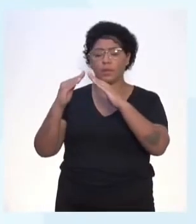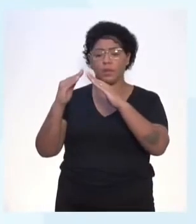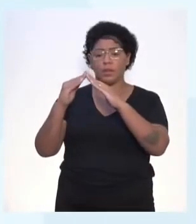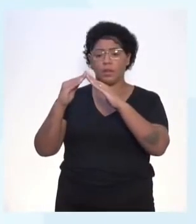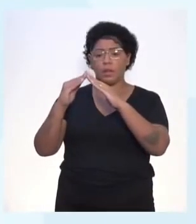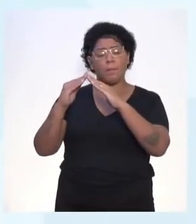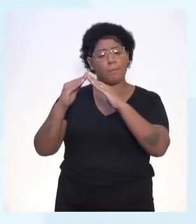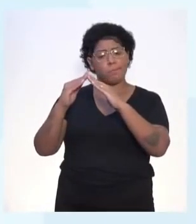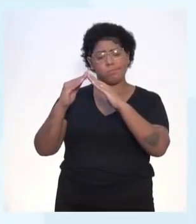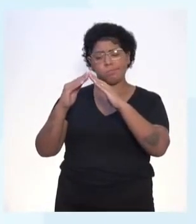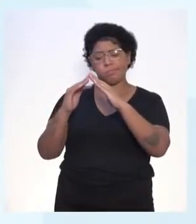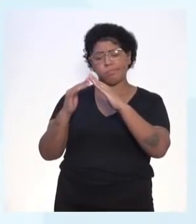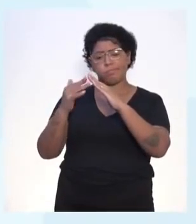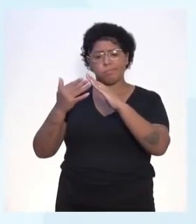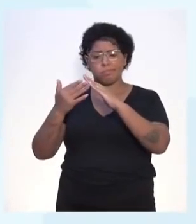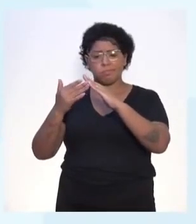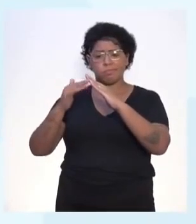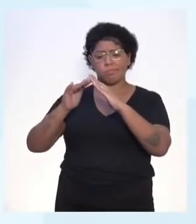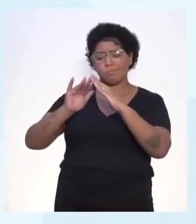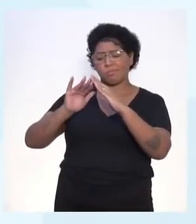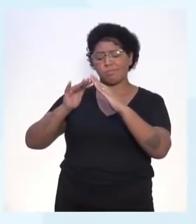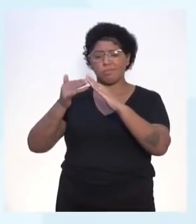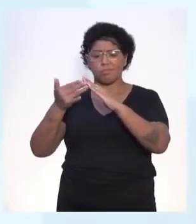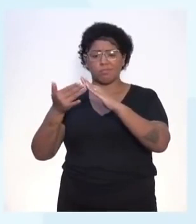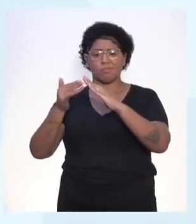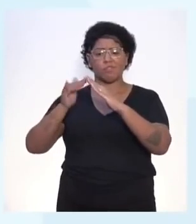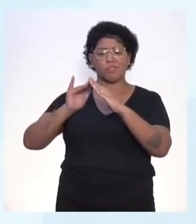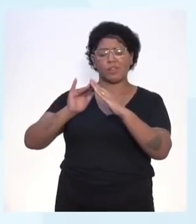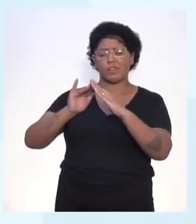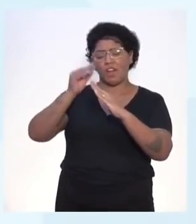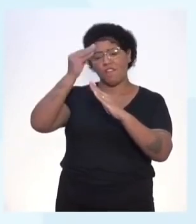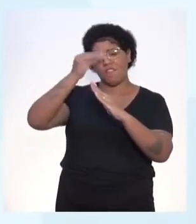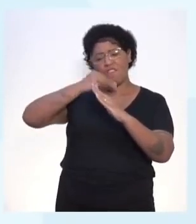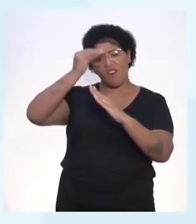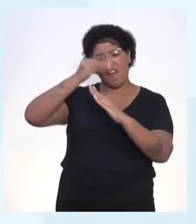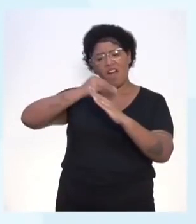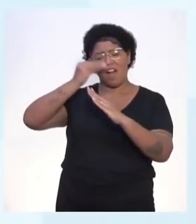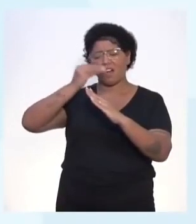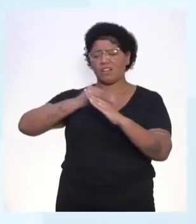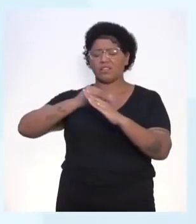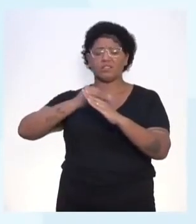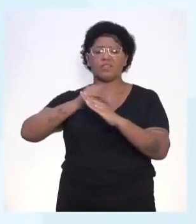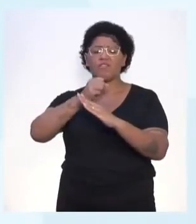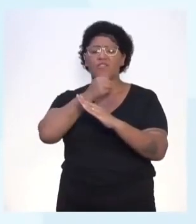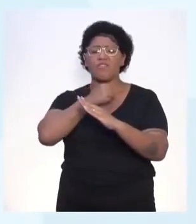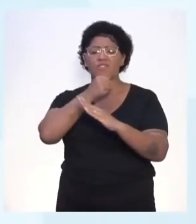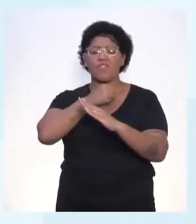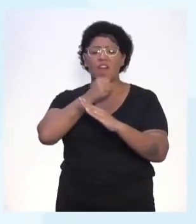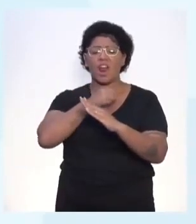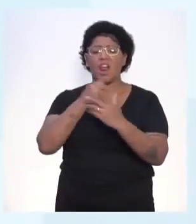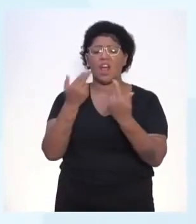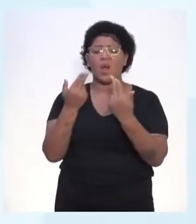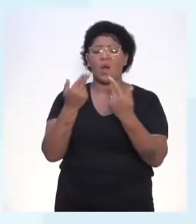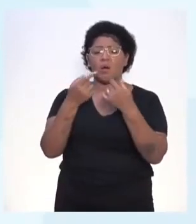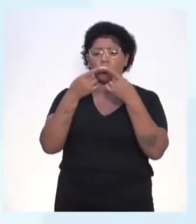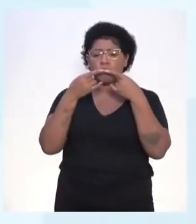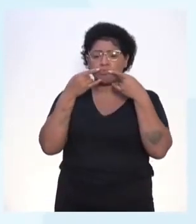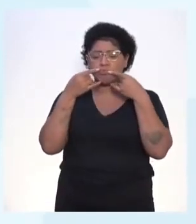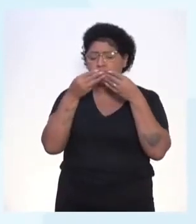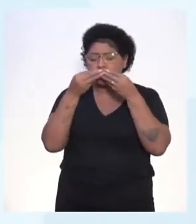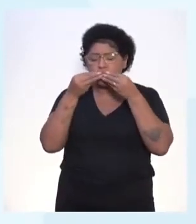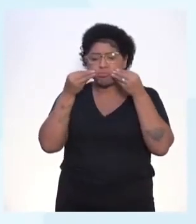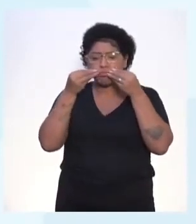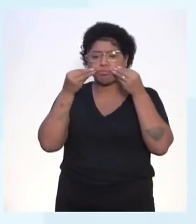telhas vidradas de outros tempos, estavam desguarnecidos aqui e ali, como dentaduras decadentes ou mal